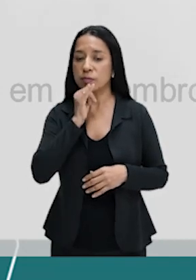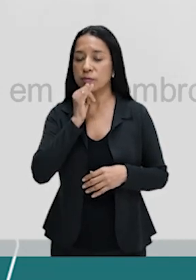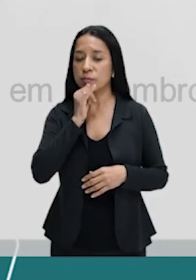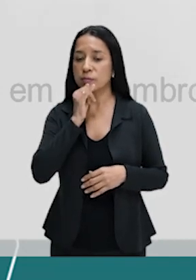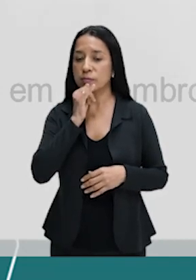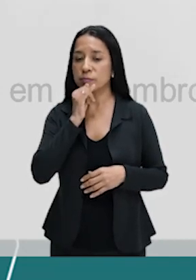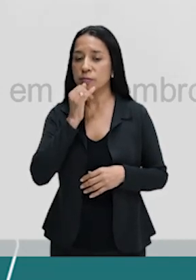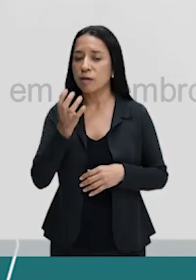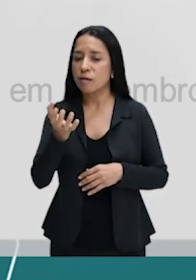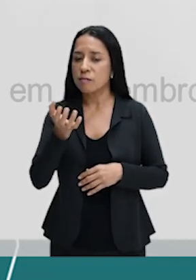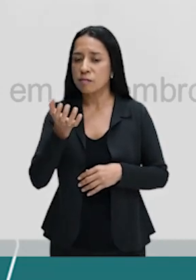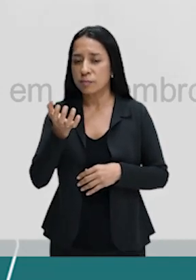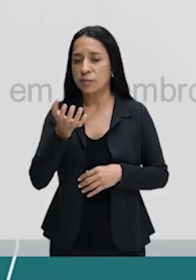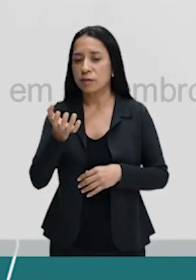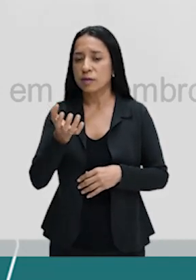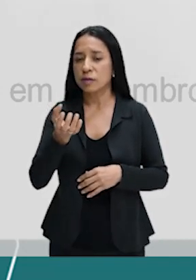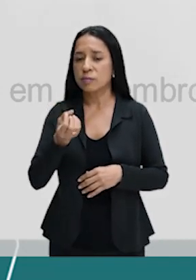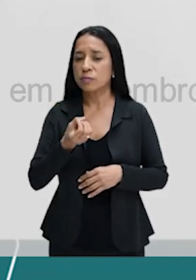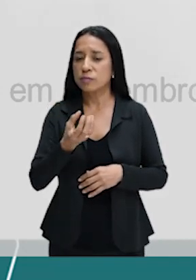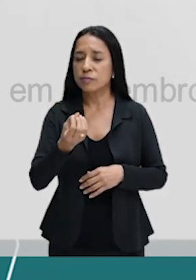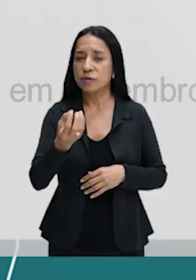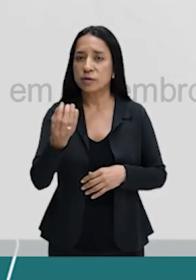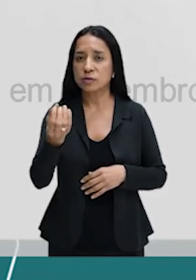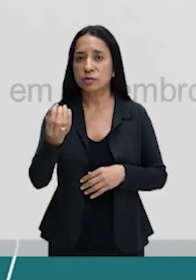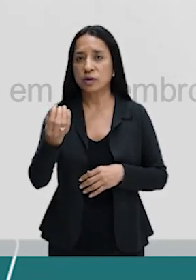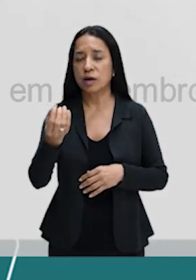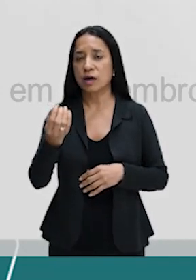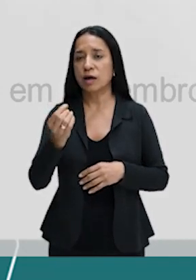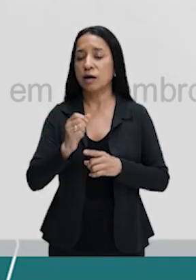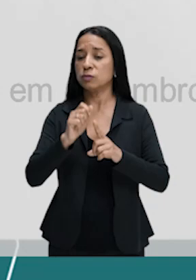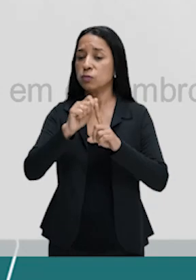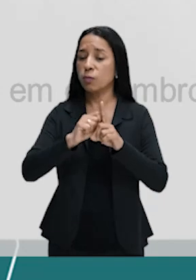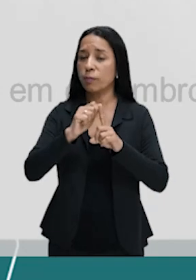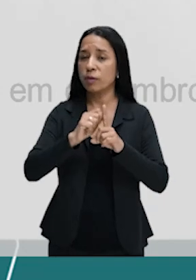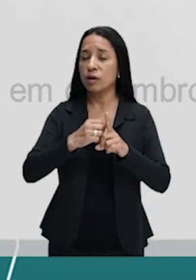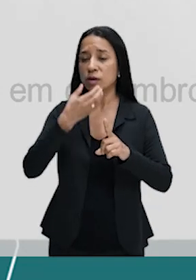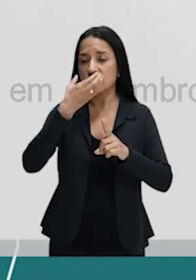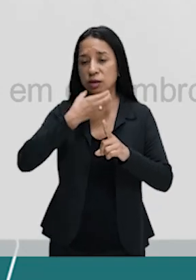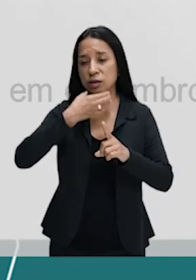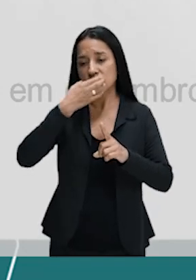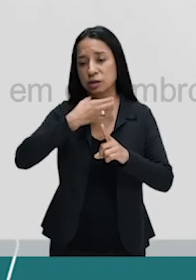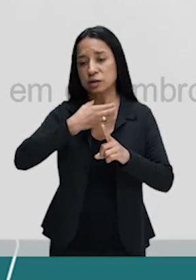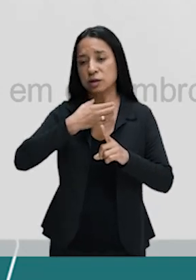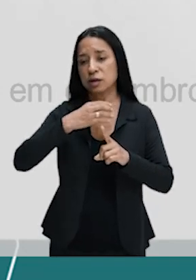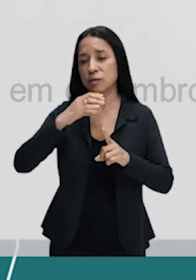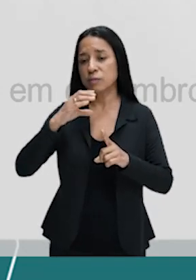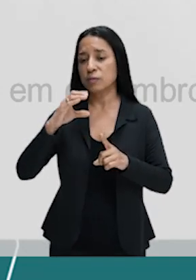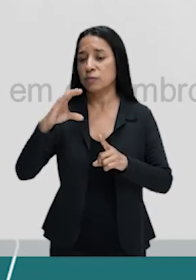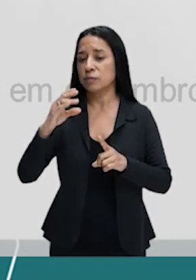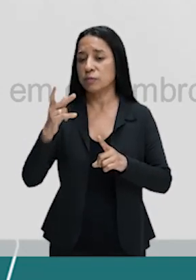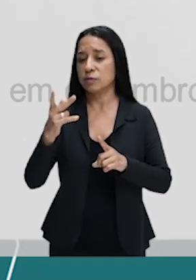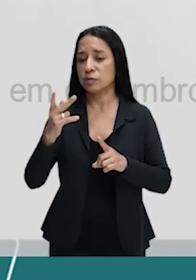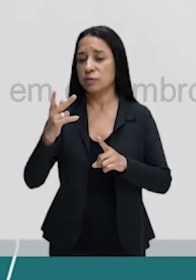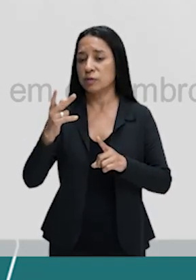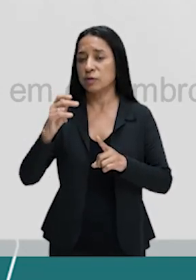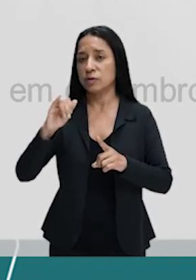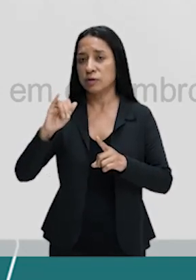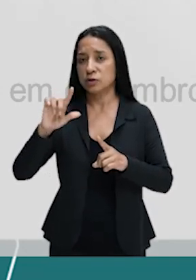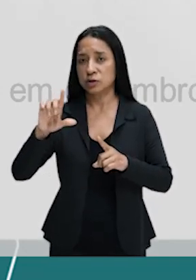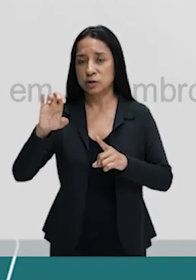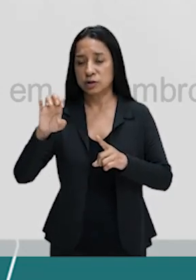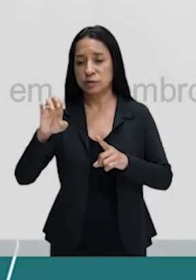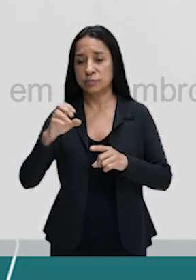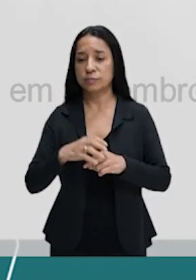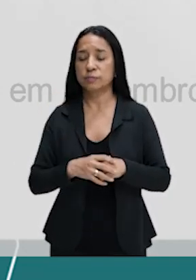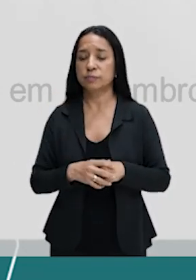Exemplo, queremos viajar en diciembre a Chile. Queremos viajar em dezembro